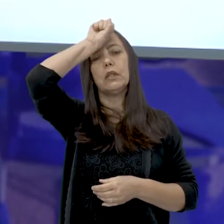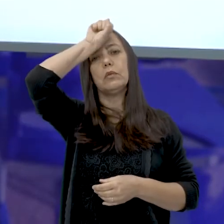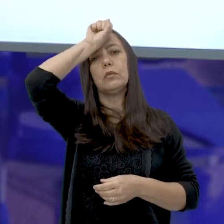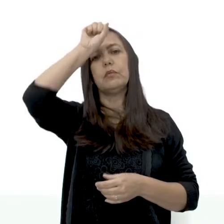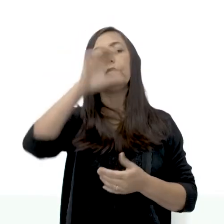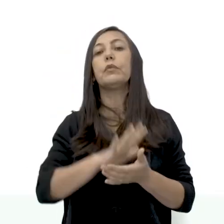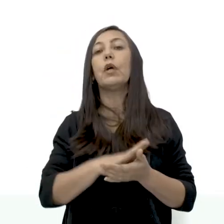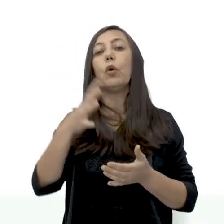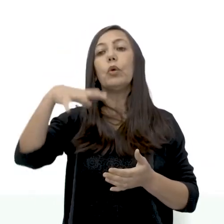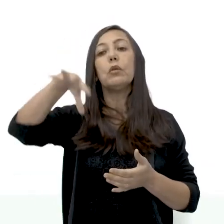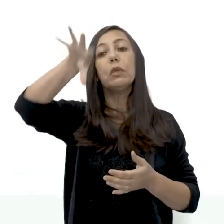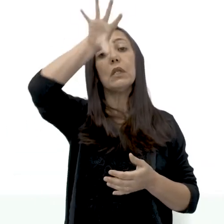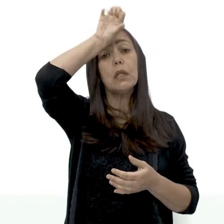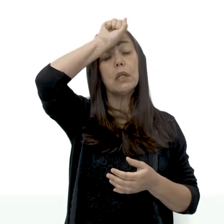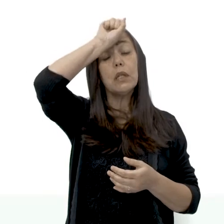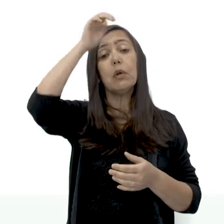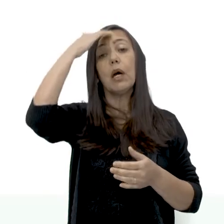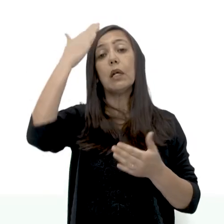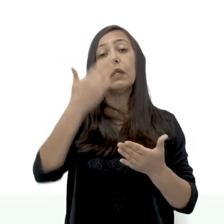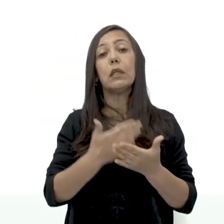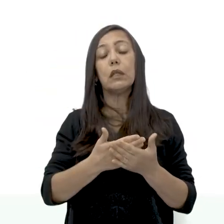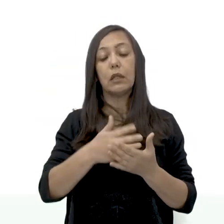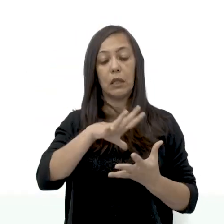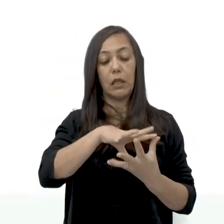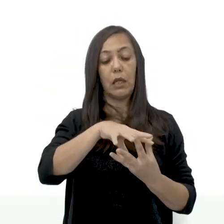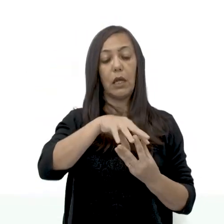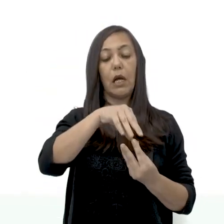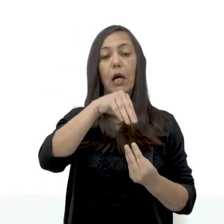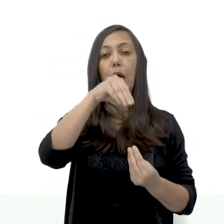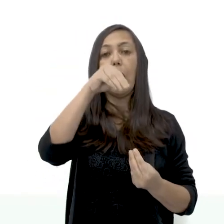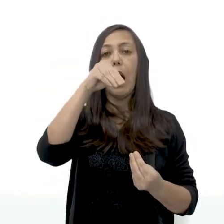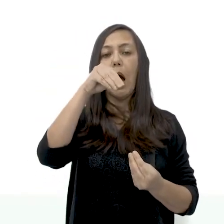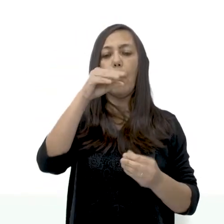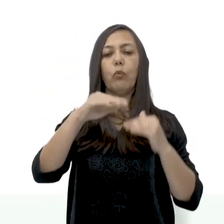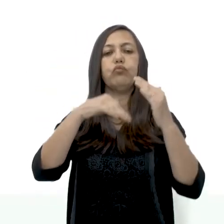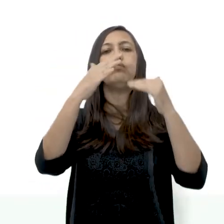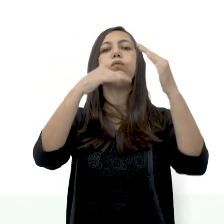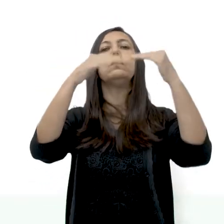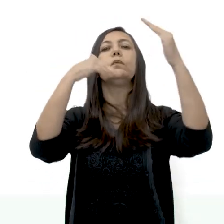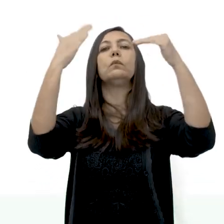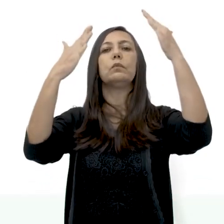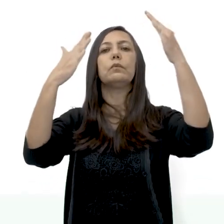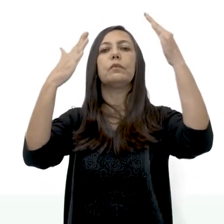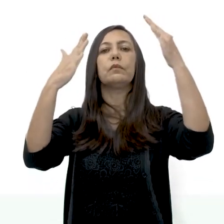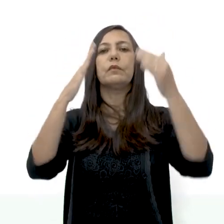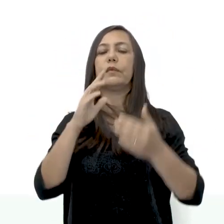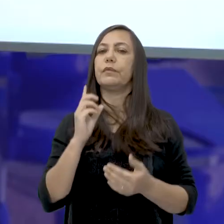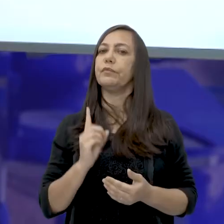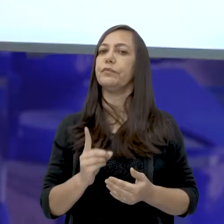menos a doutrina de cada religião, mas o que vale é o esforço. Então não se preocupe se você errou.